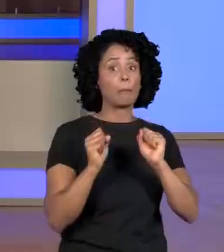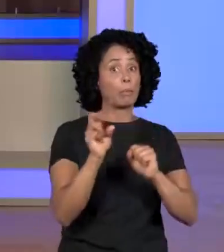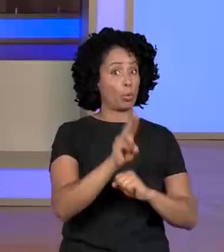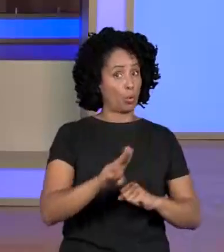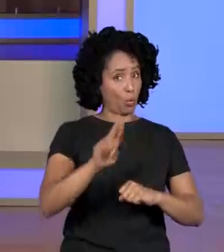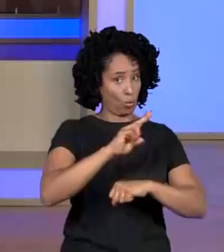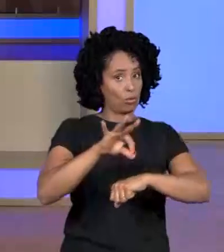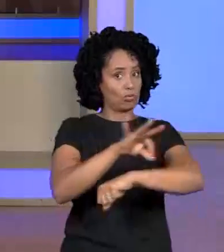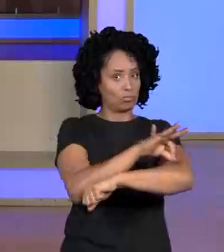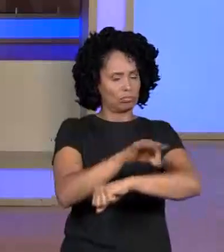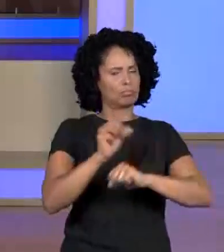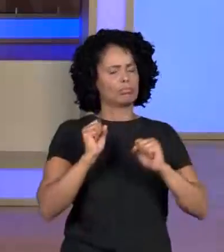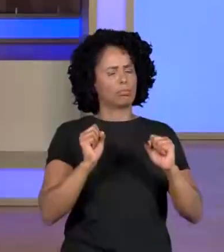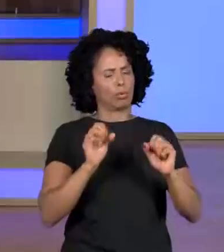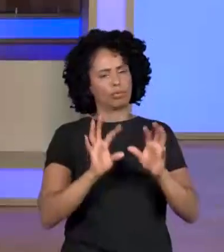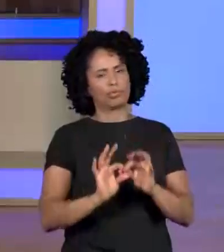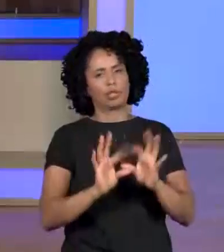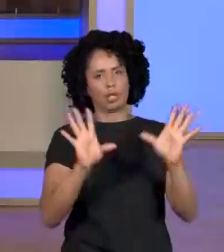O desenho.